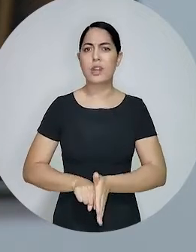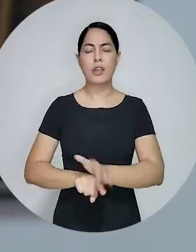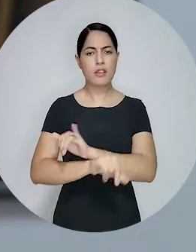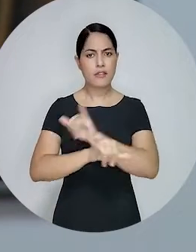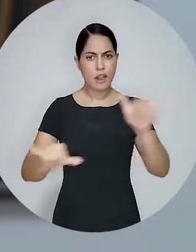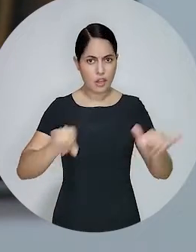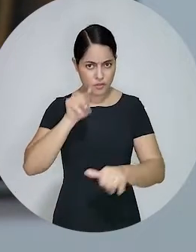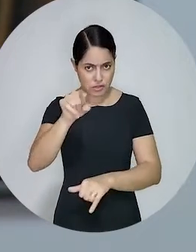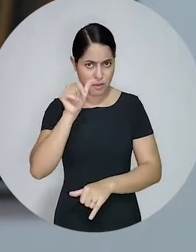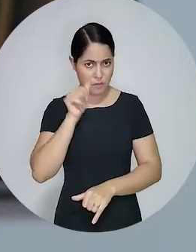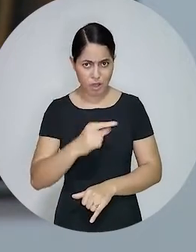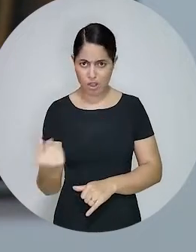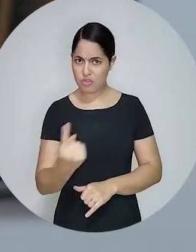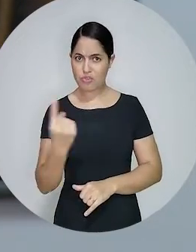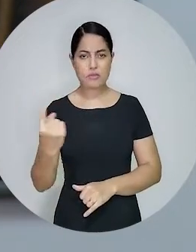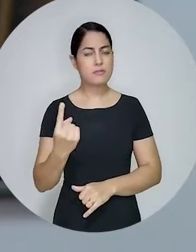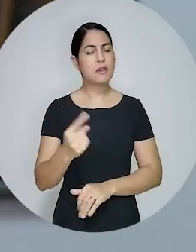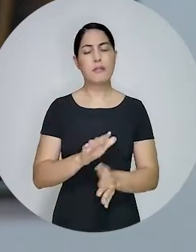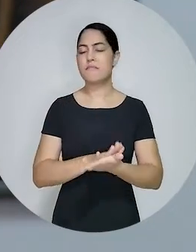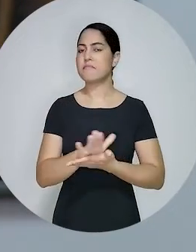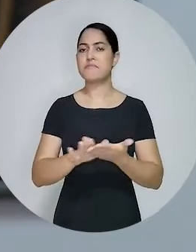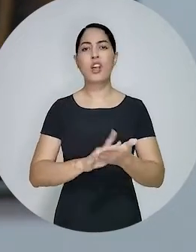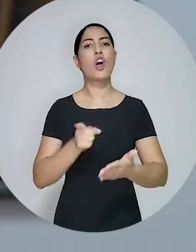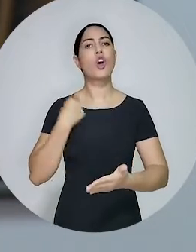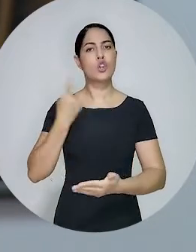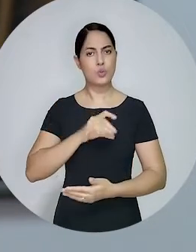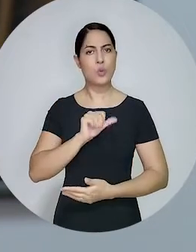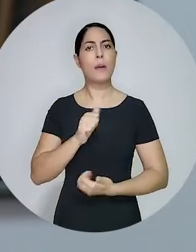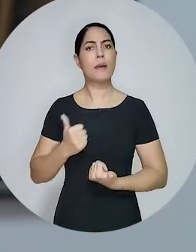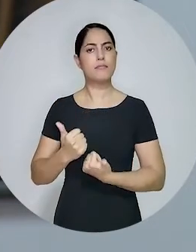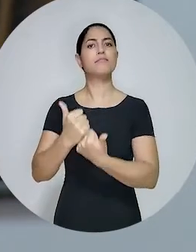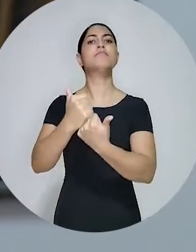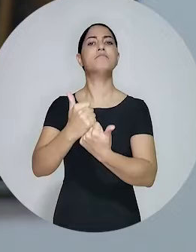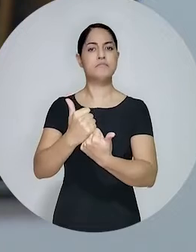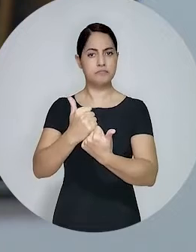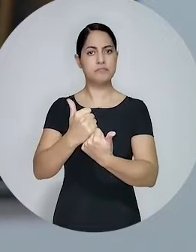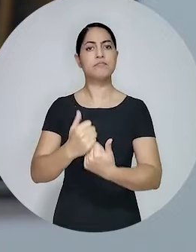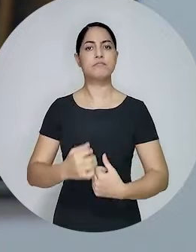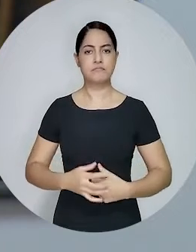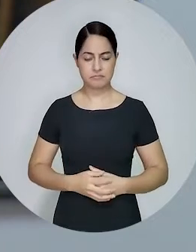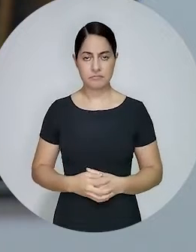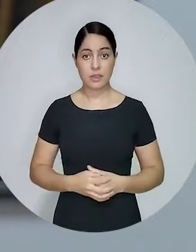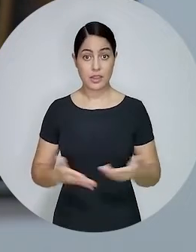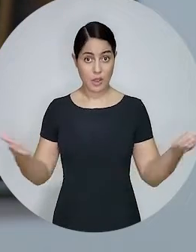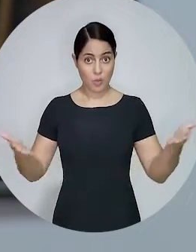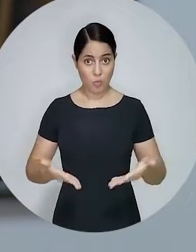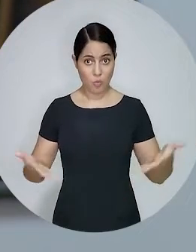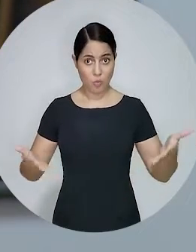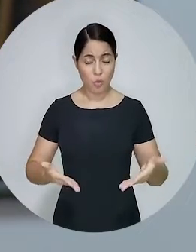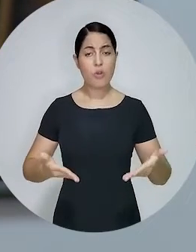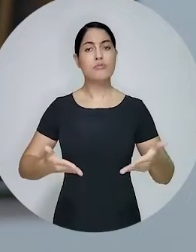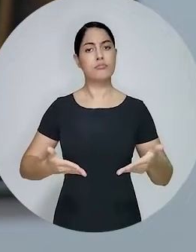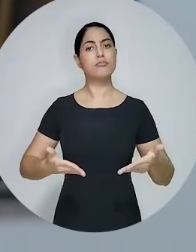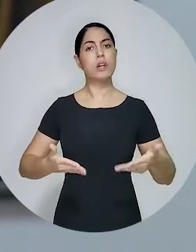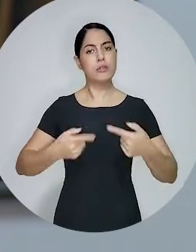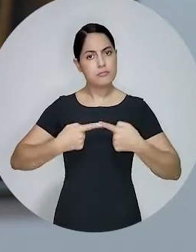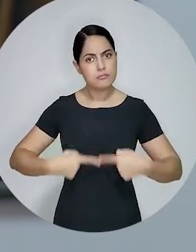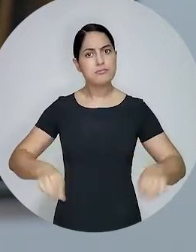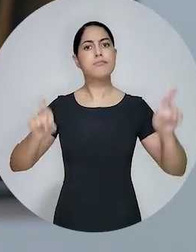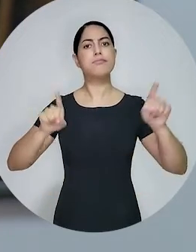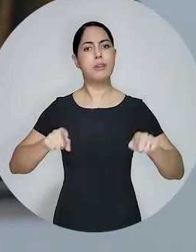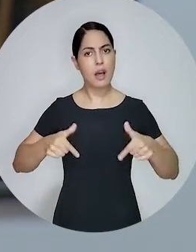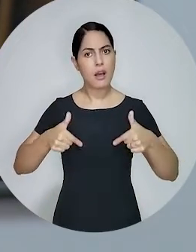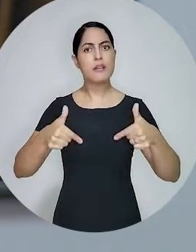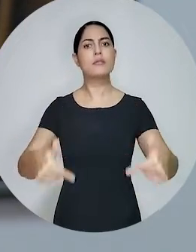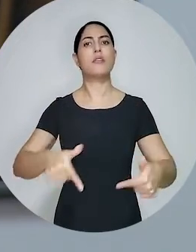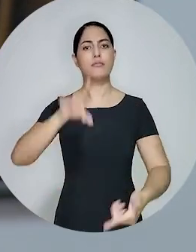para as mulheres que elas não estão sozinhas. Nós estamos aqui. Hoje, lançamos essa campanha com um canal de